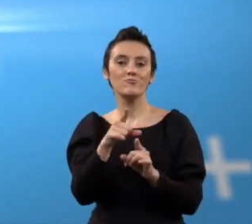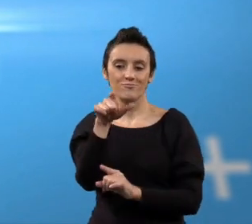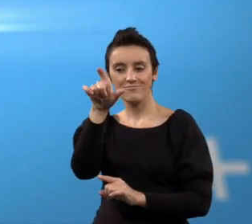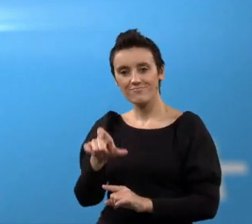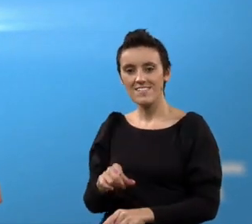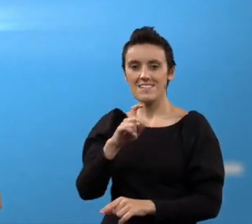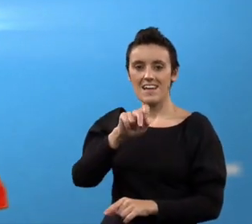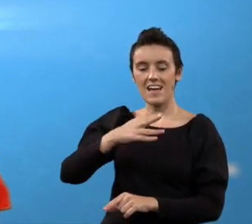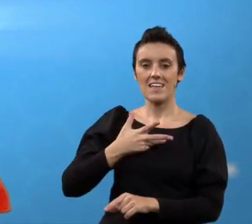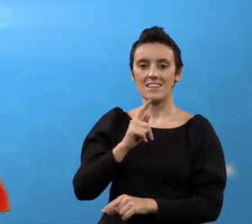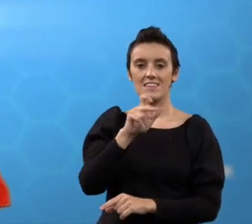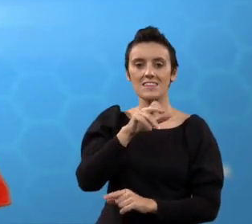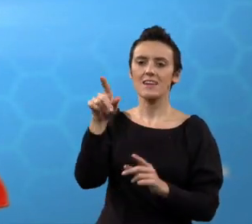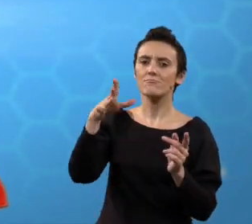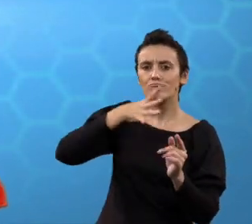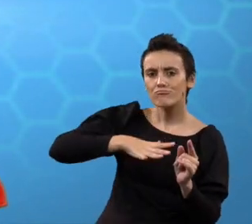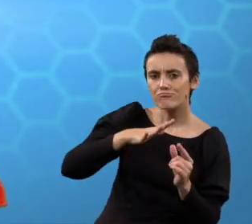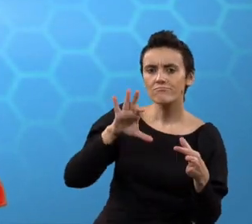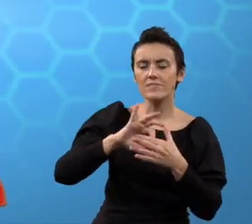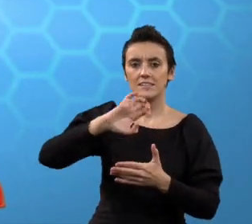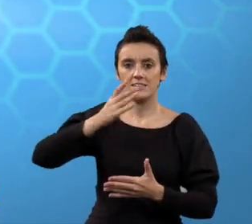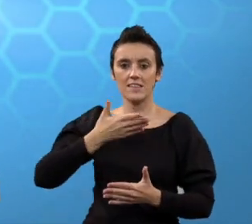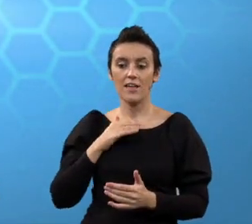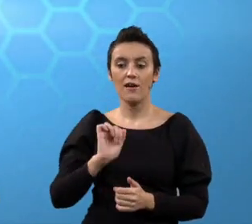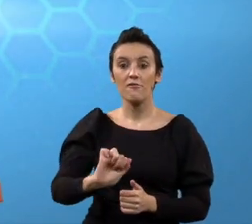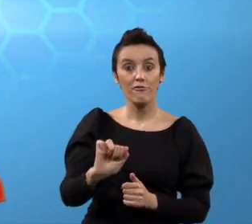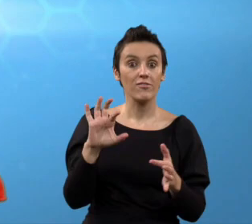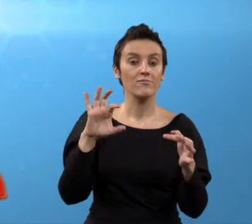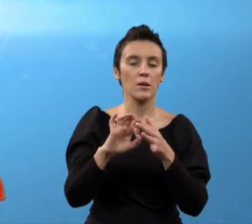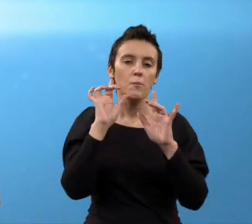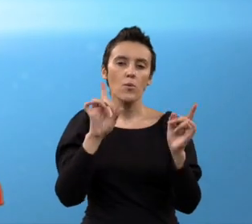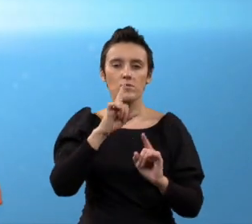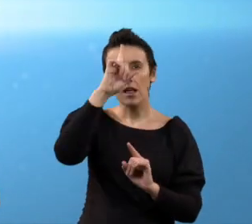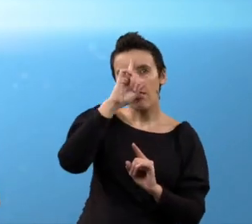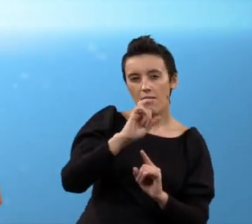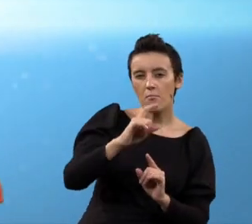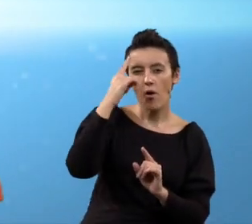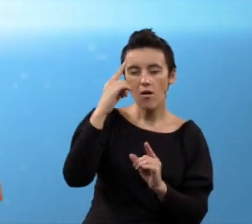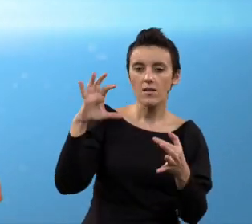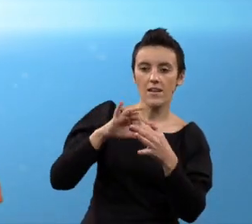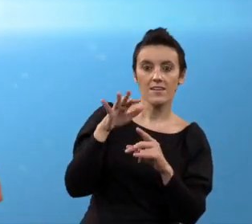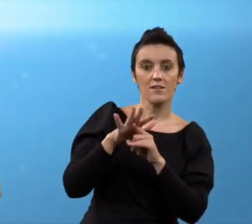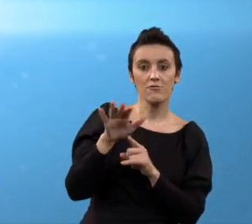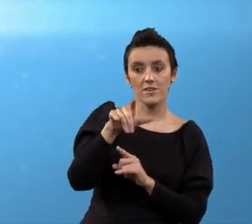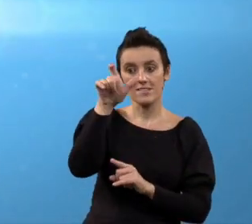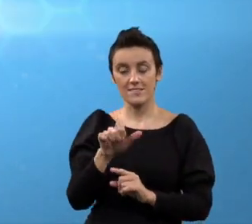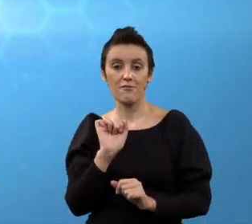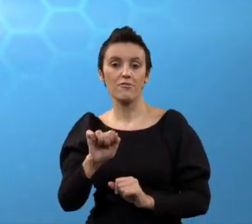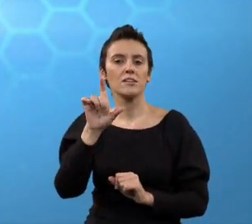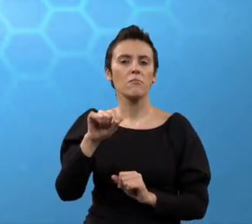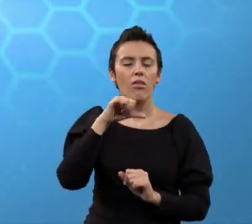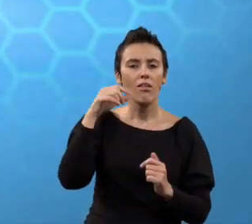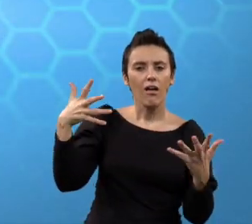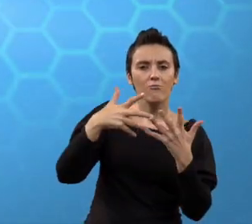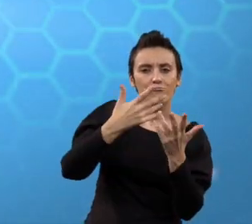nos falar sobre Orgónio, um álbum que viaja pela intensidade das memórias, influências e as suas constantes